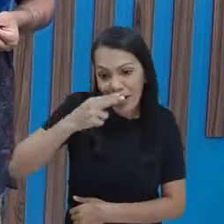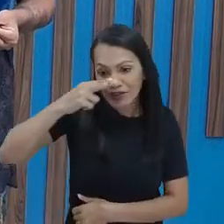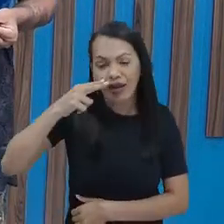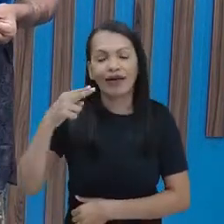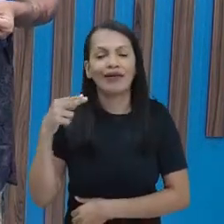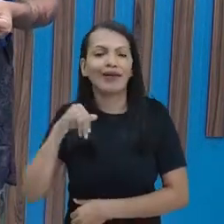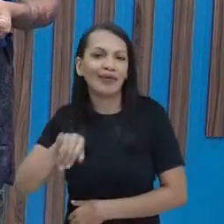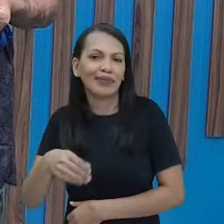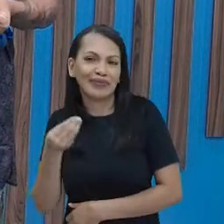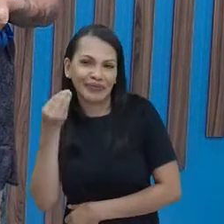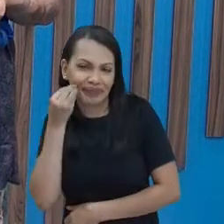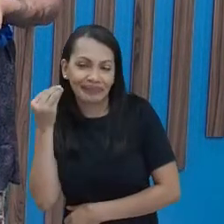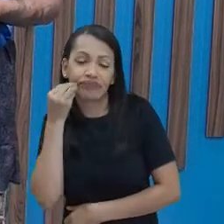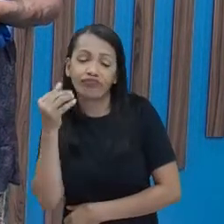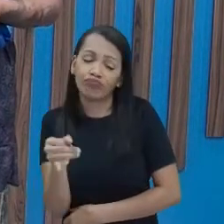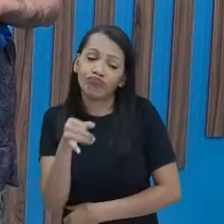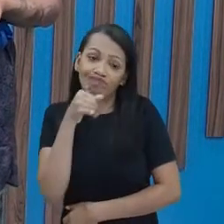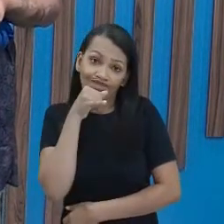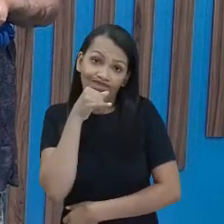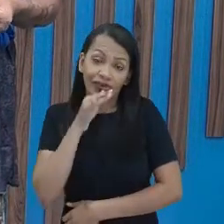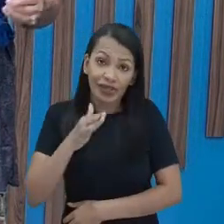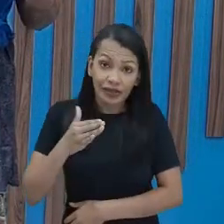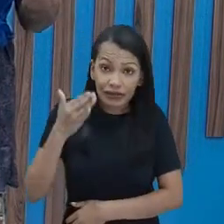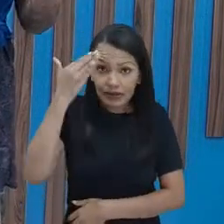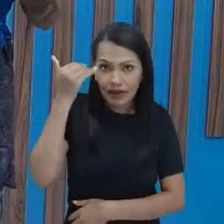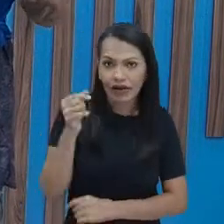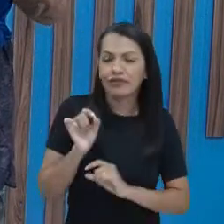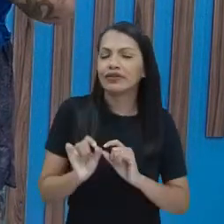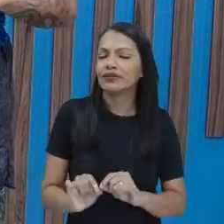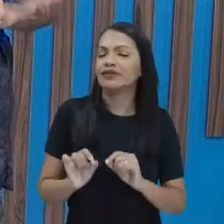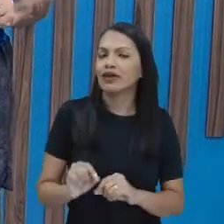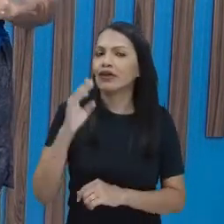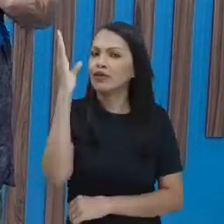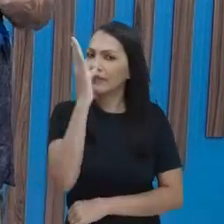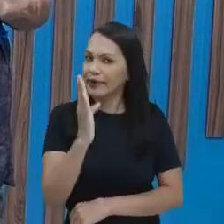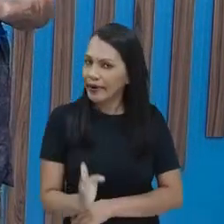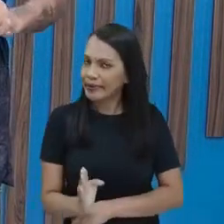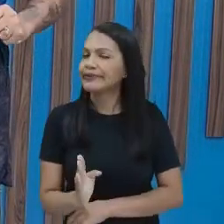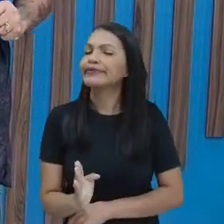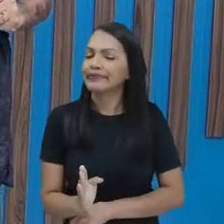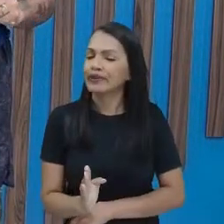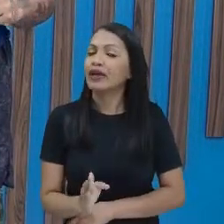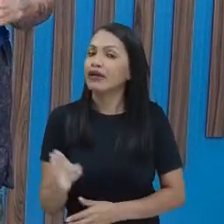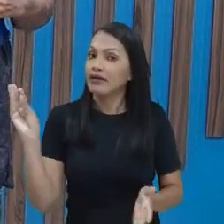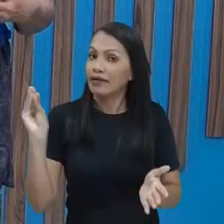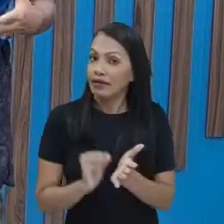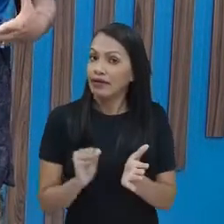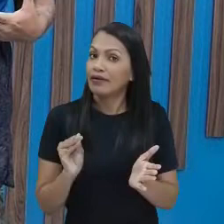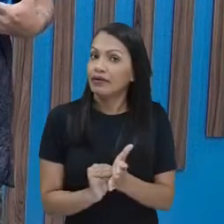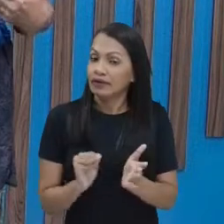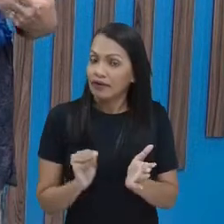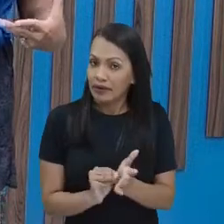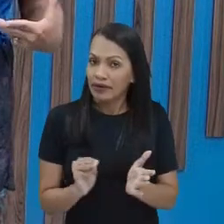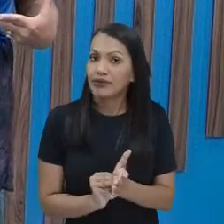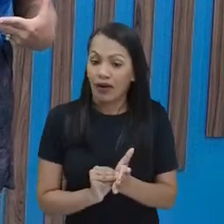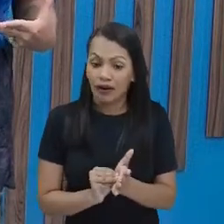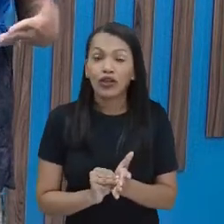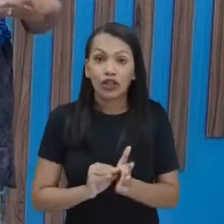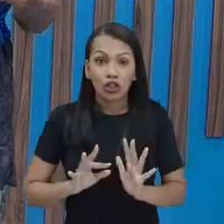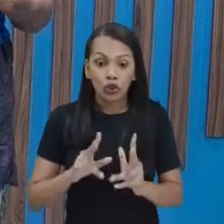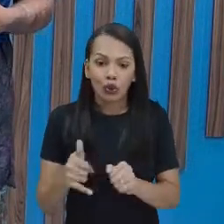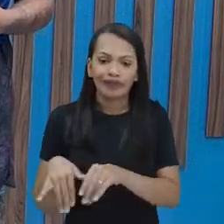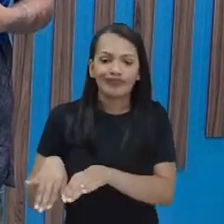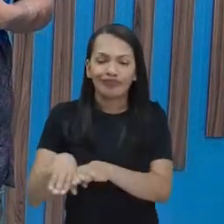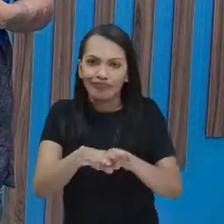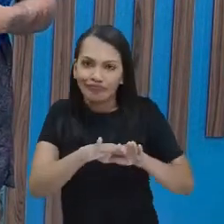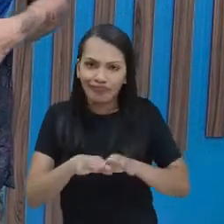oportunidades. E, infelizmente, a gente sabe que o Brasil está muito, muito longe disso, né? Mas vamos refletir como é a nossa